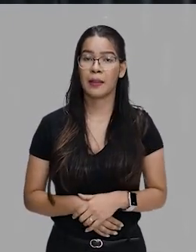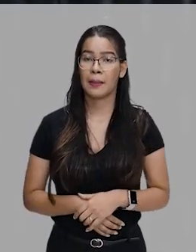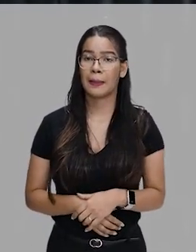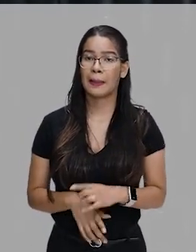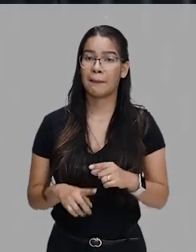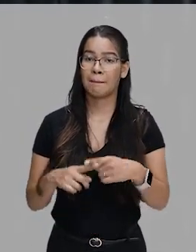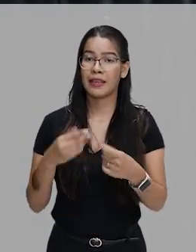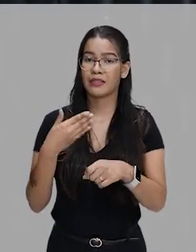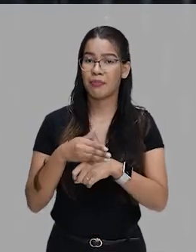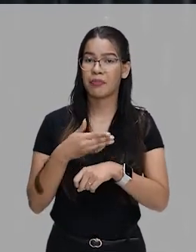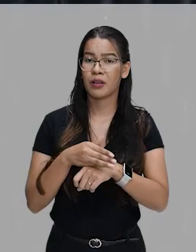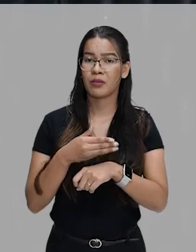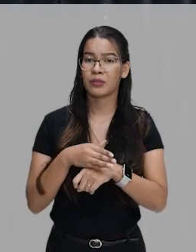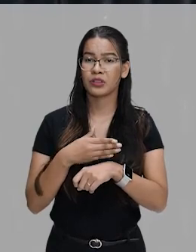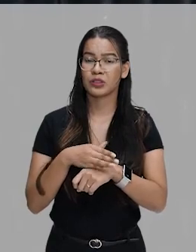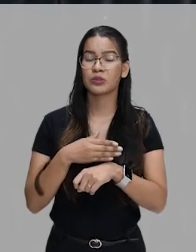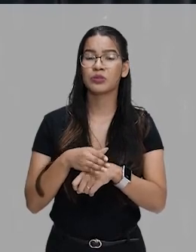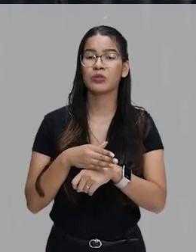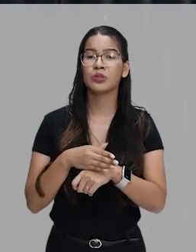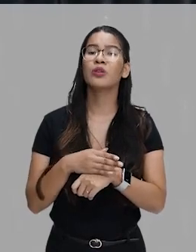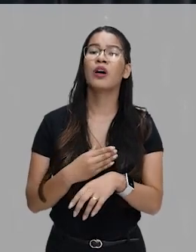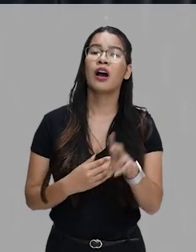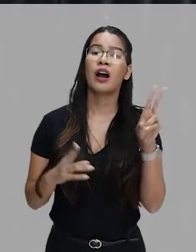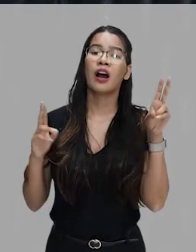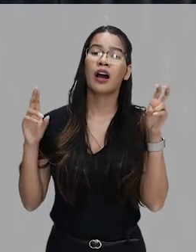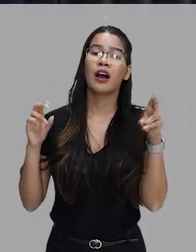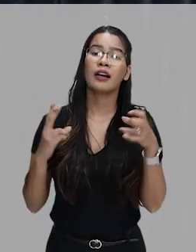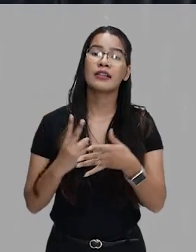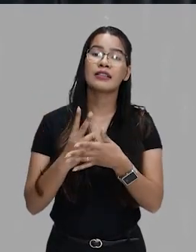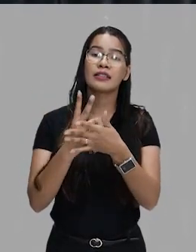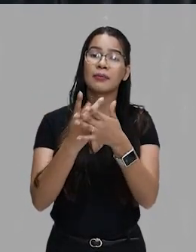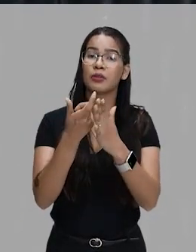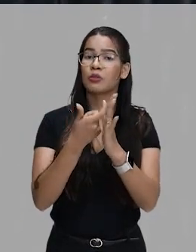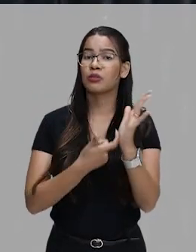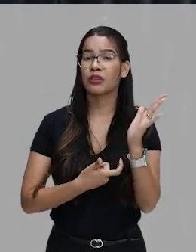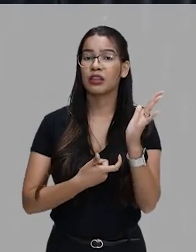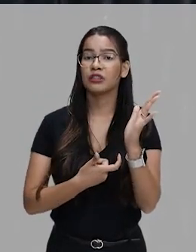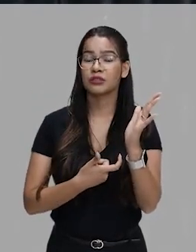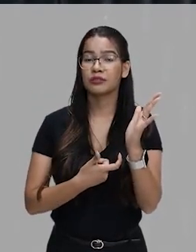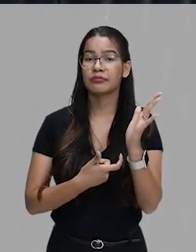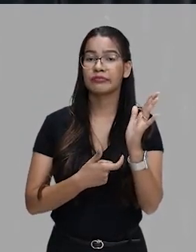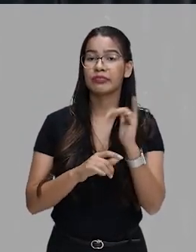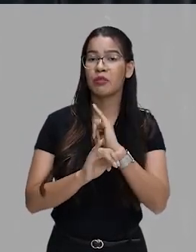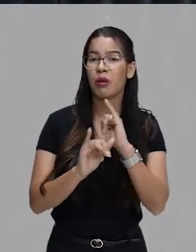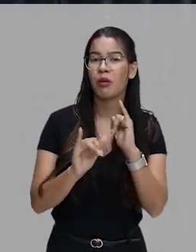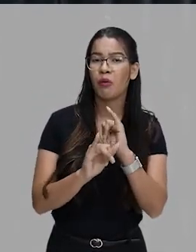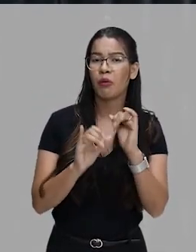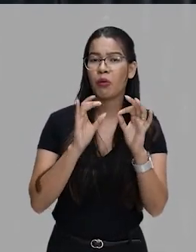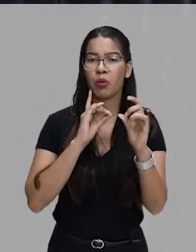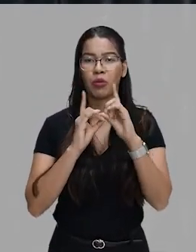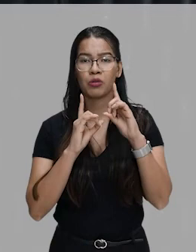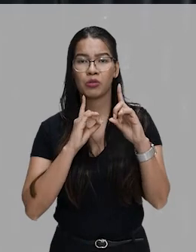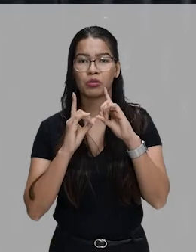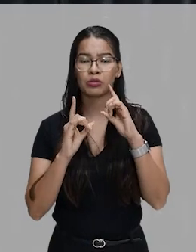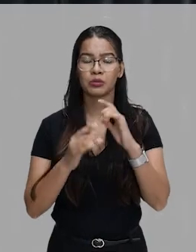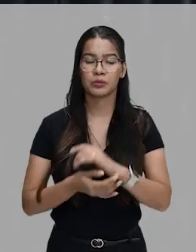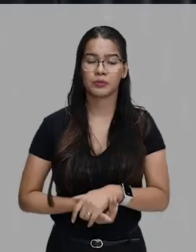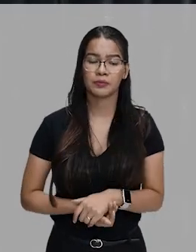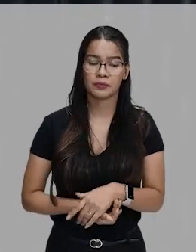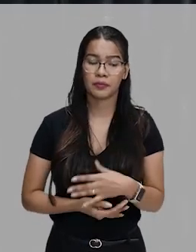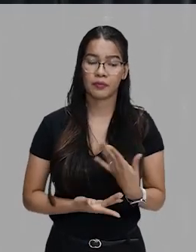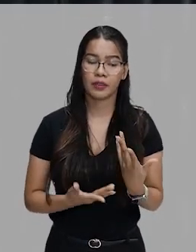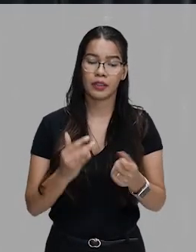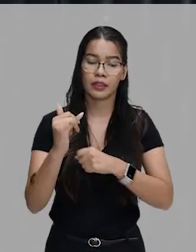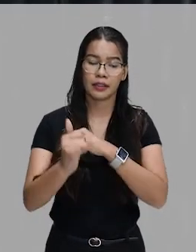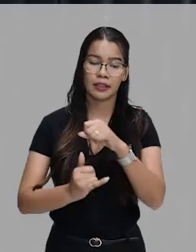do assunto sempre vai ser no texto, numa propaganda, no discurso, enfim. Vamos lá. A